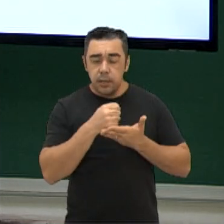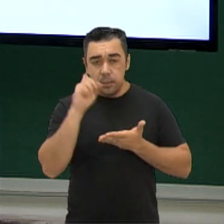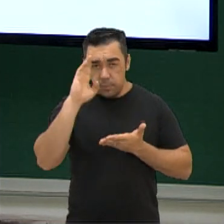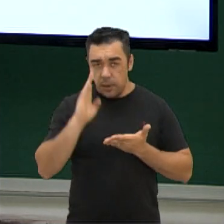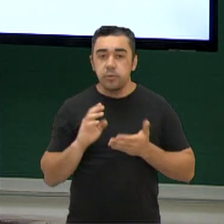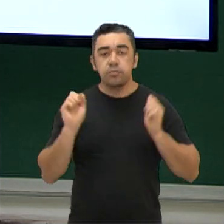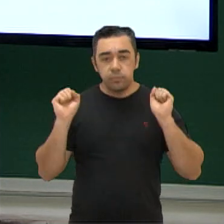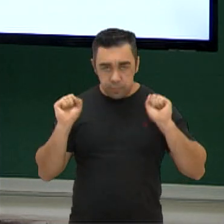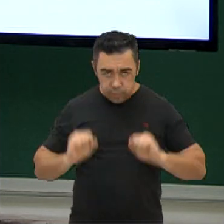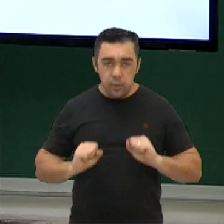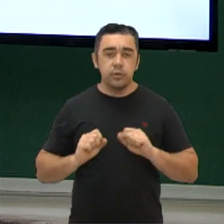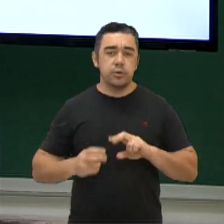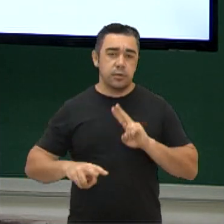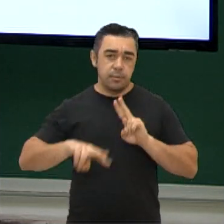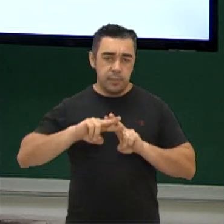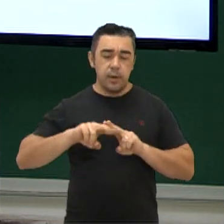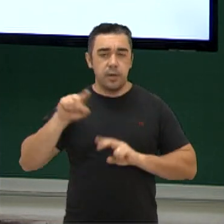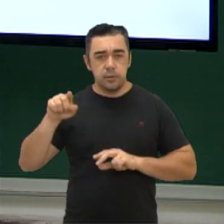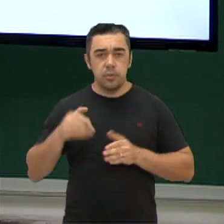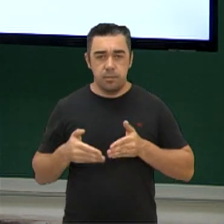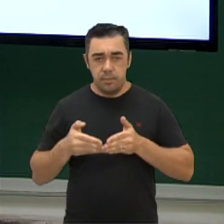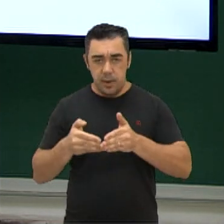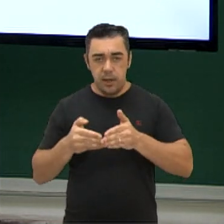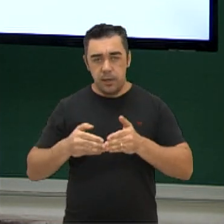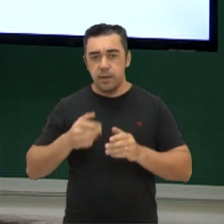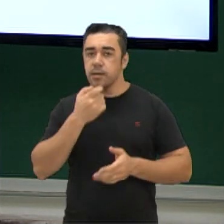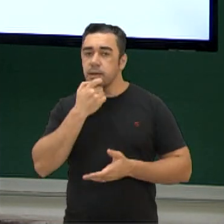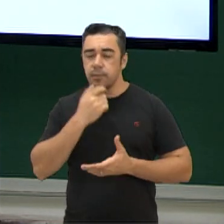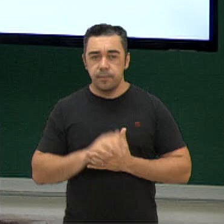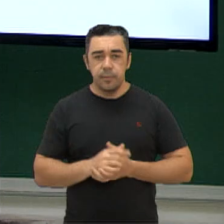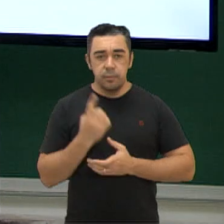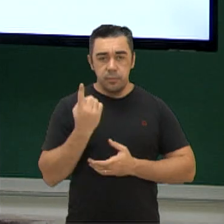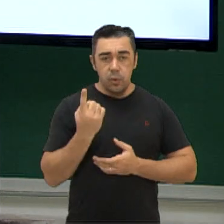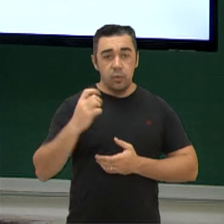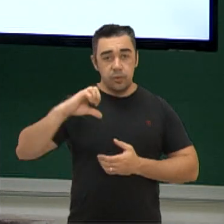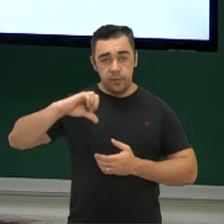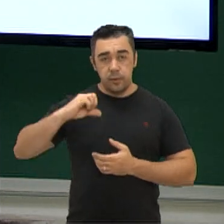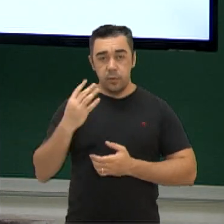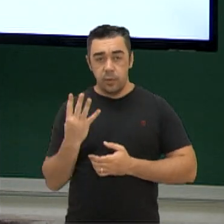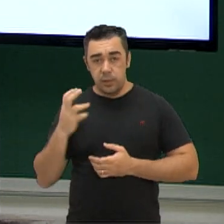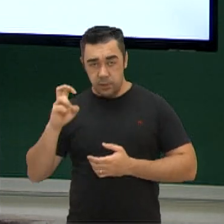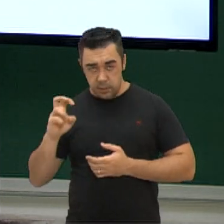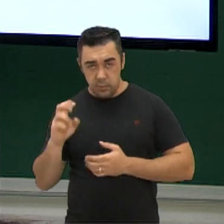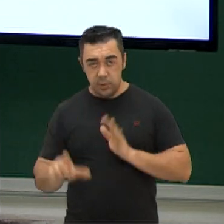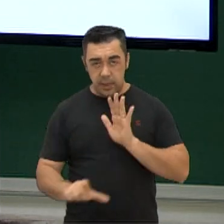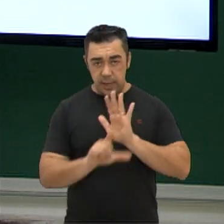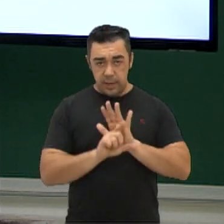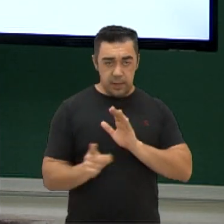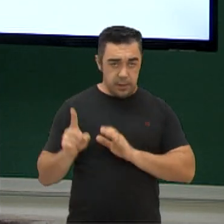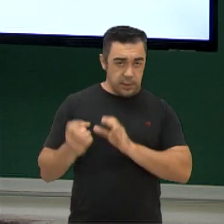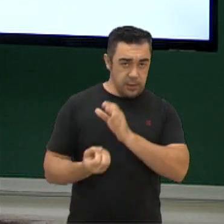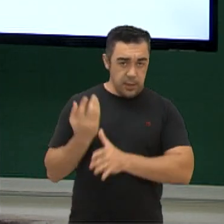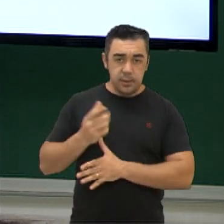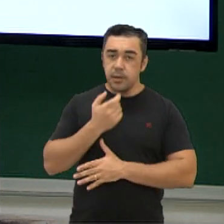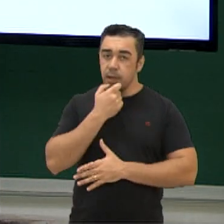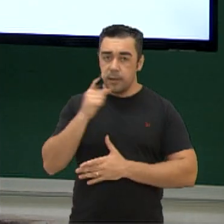ser aprisionado pela Marinha Inglesa. Então, em 1845, foi feita a Lei Bill Arbedin. Como o